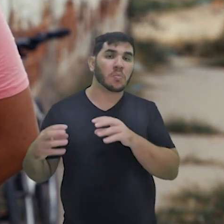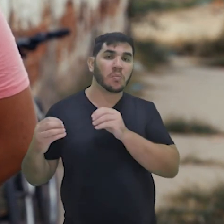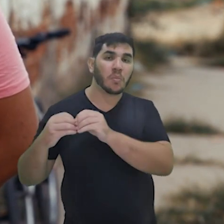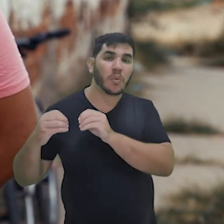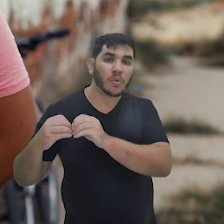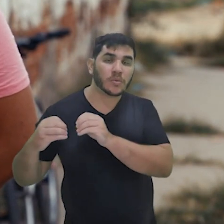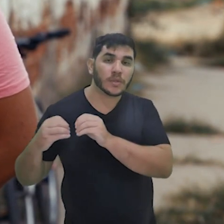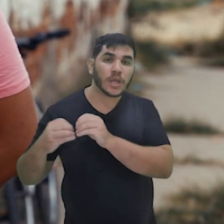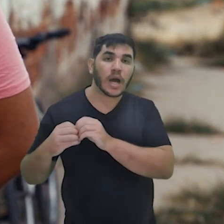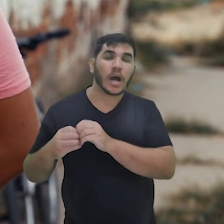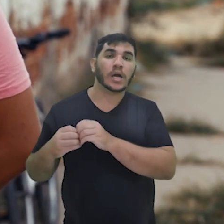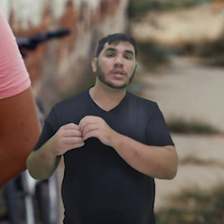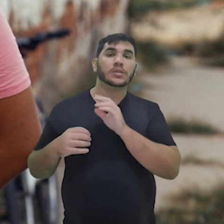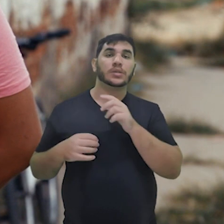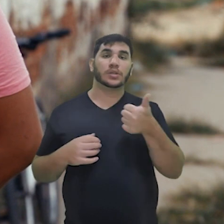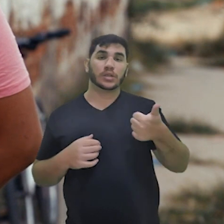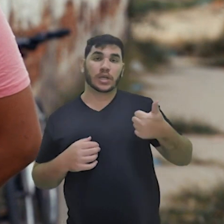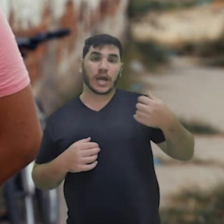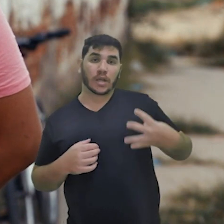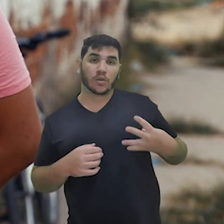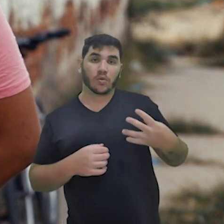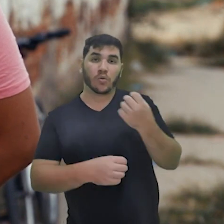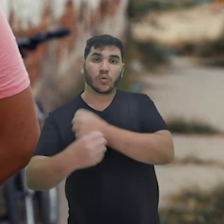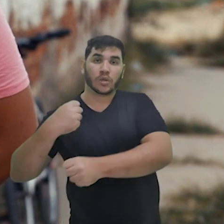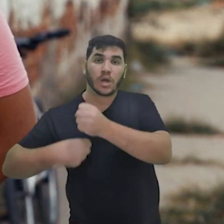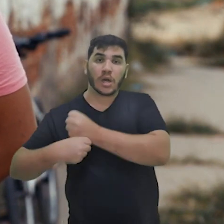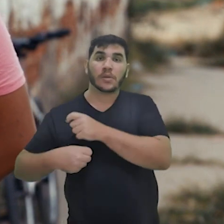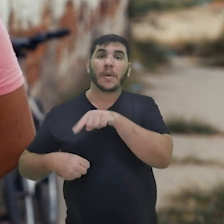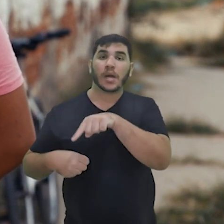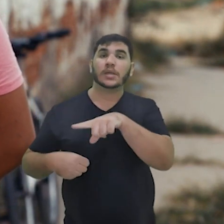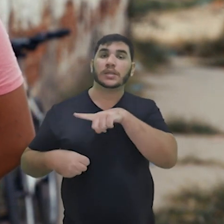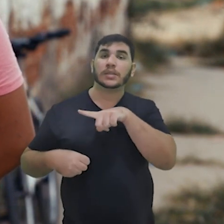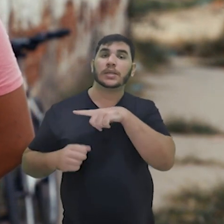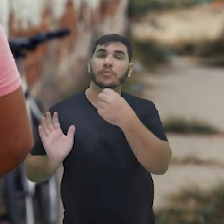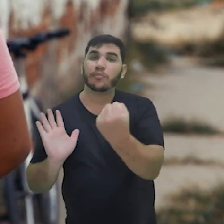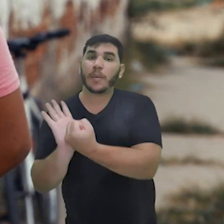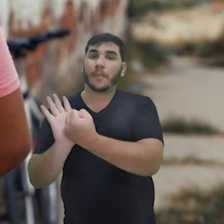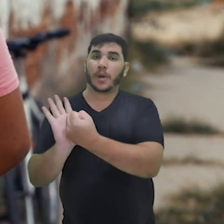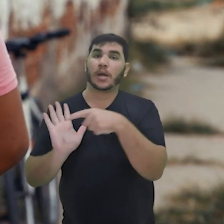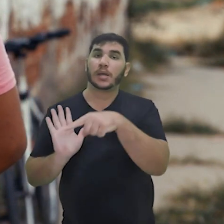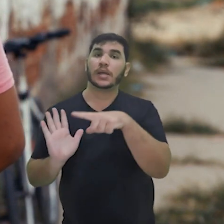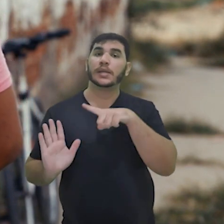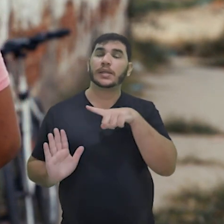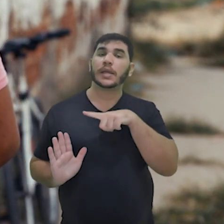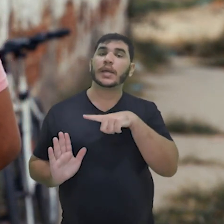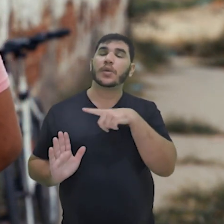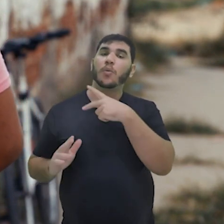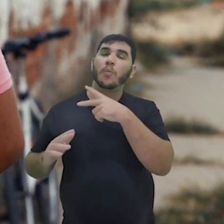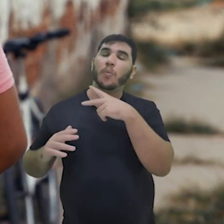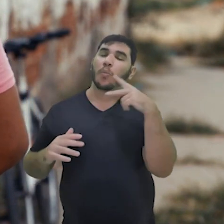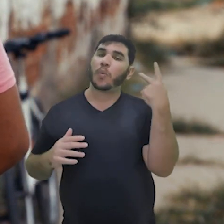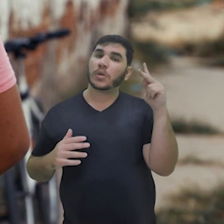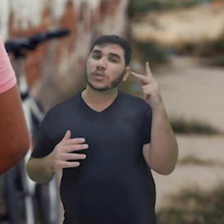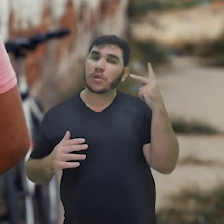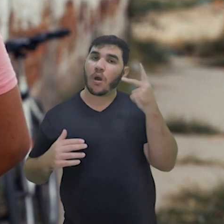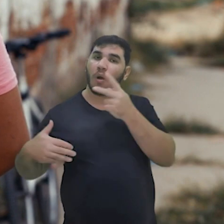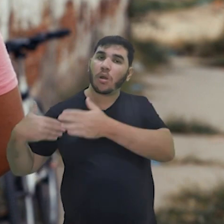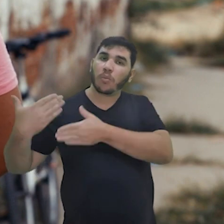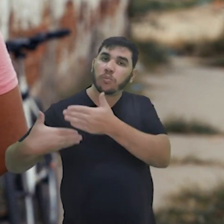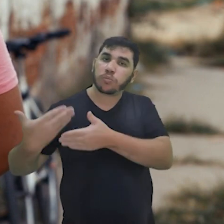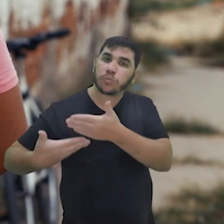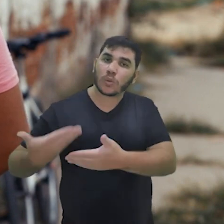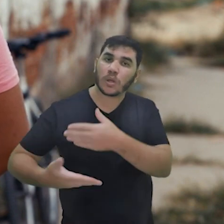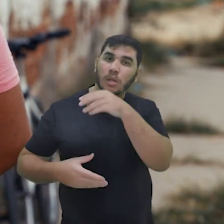já foi há 14 anos, mas é um espaço de registro, é um espaço que a gente tem uma história aqui